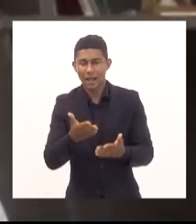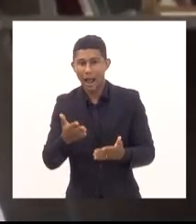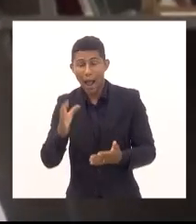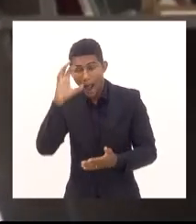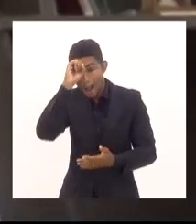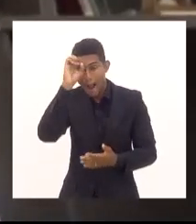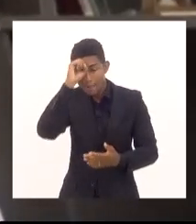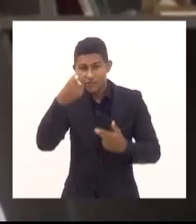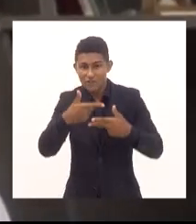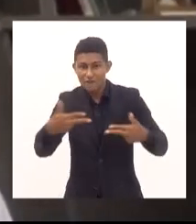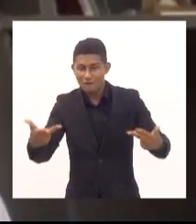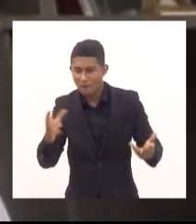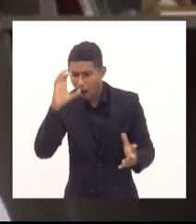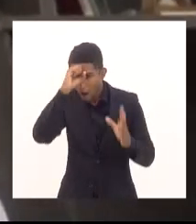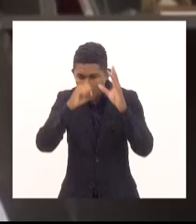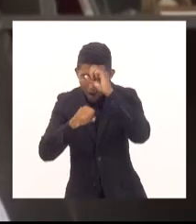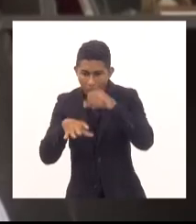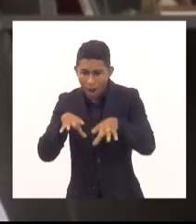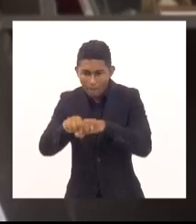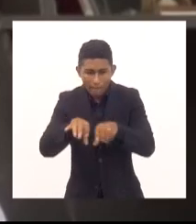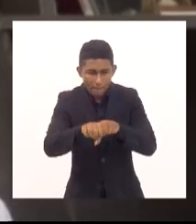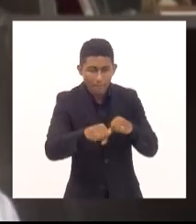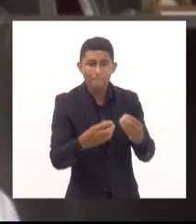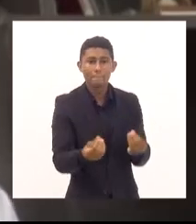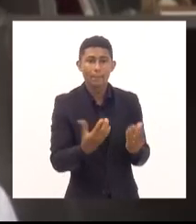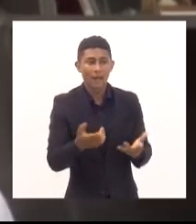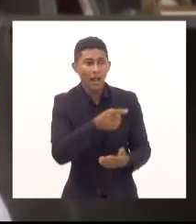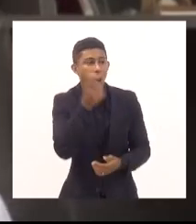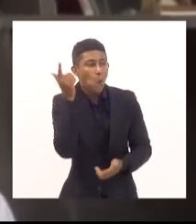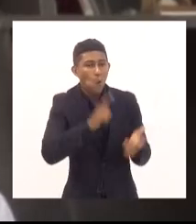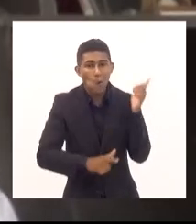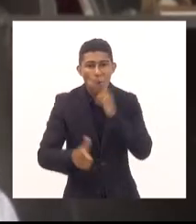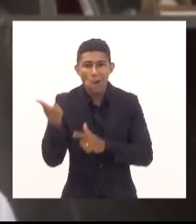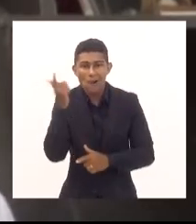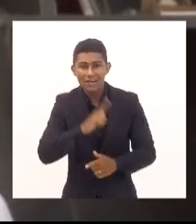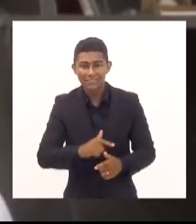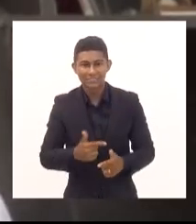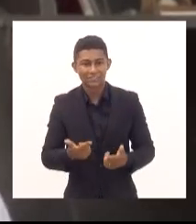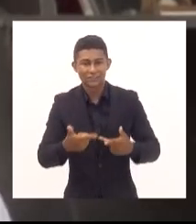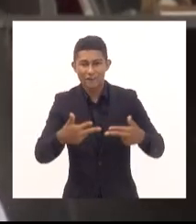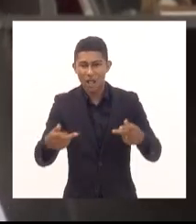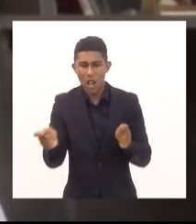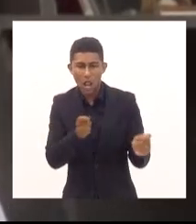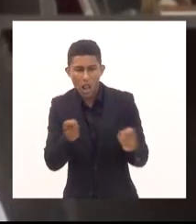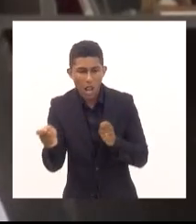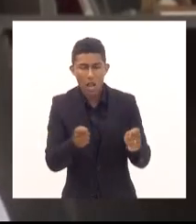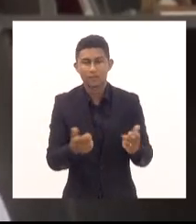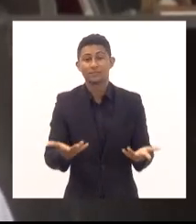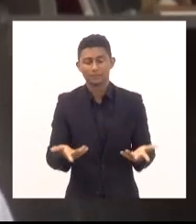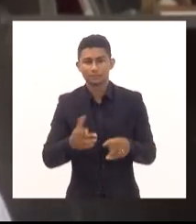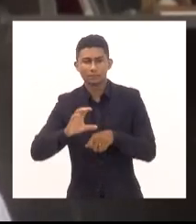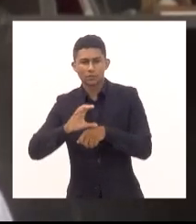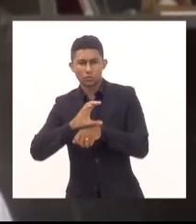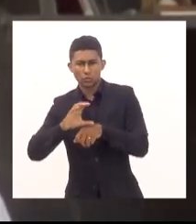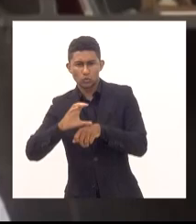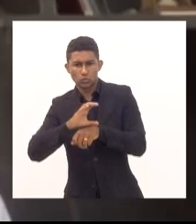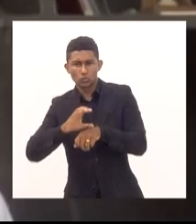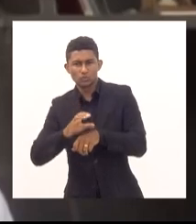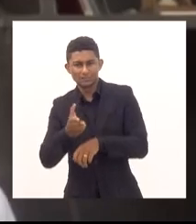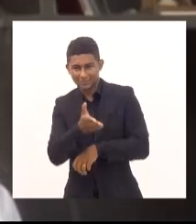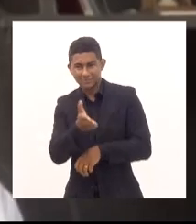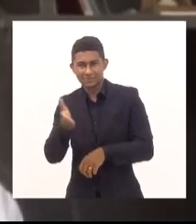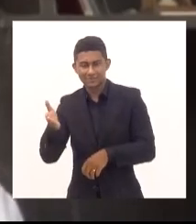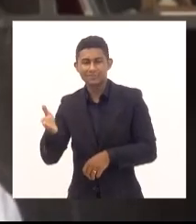permitir a geração de renda própria. Os cursos ofertados, eles